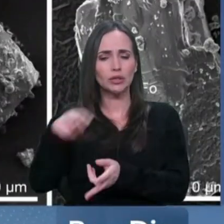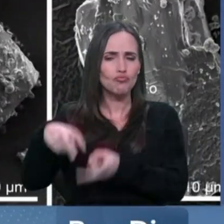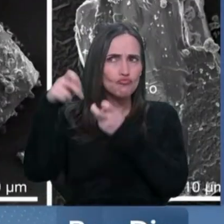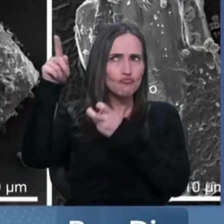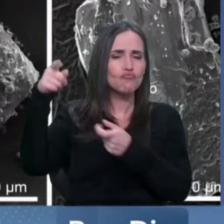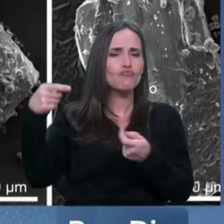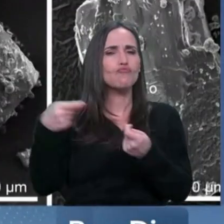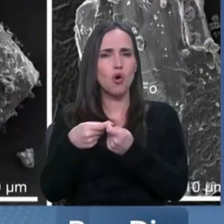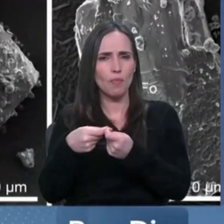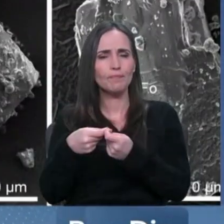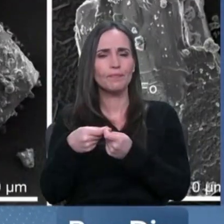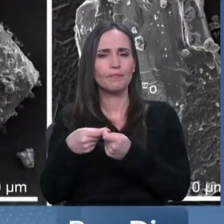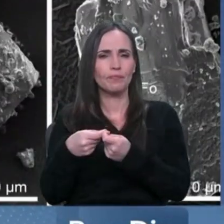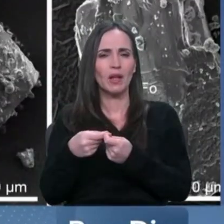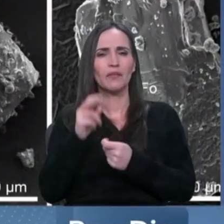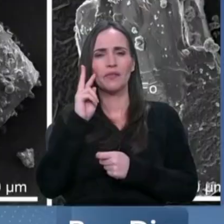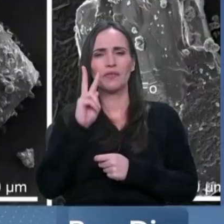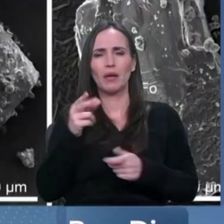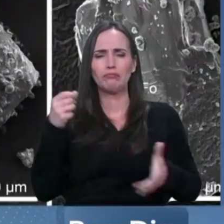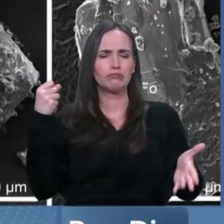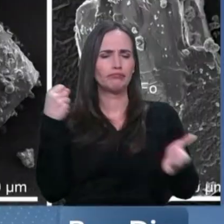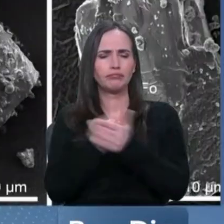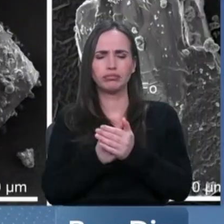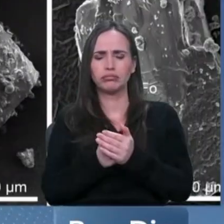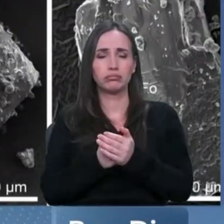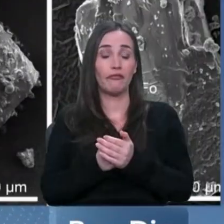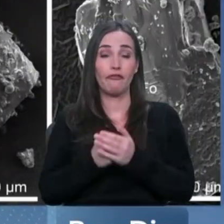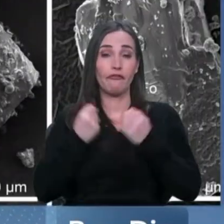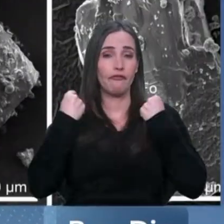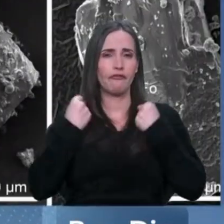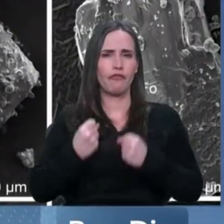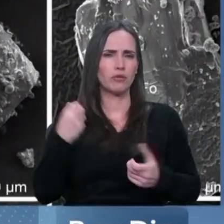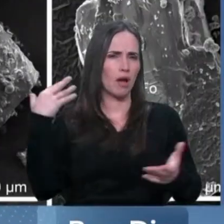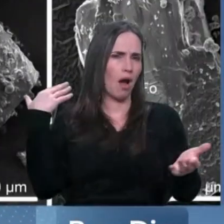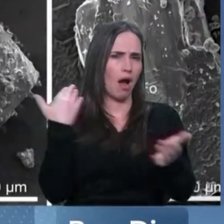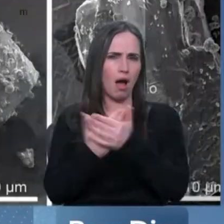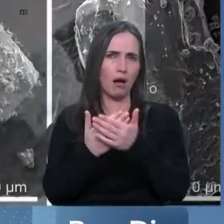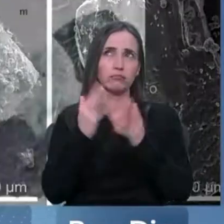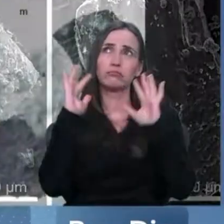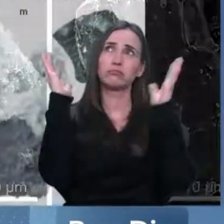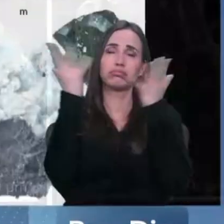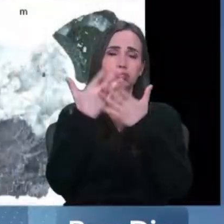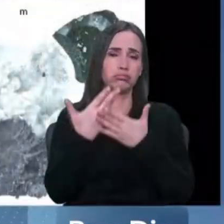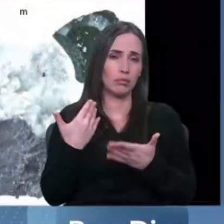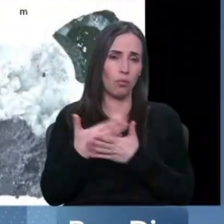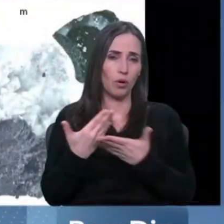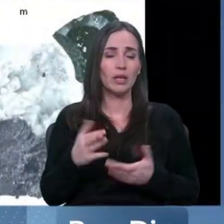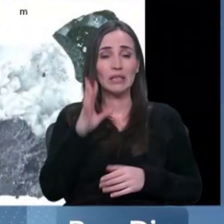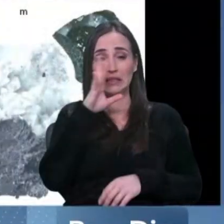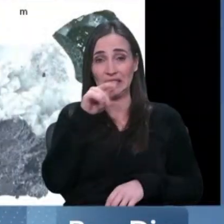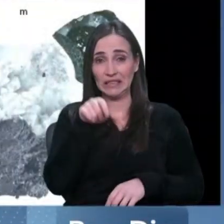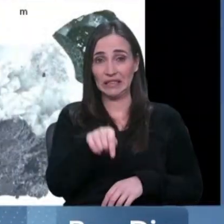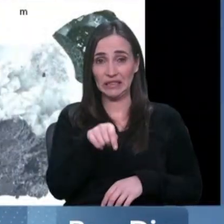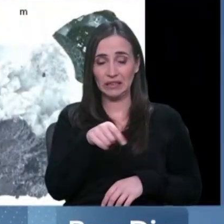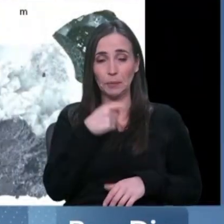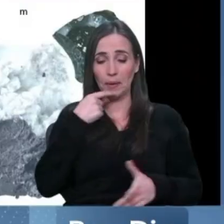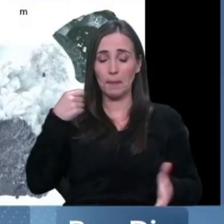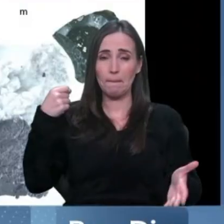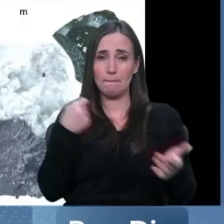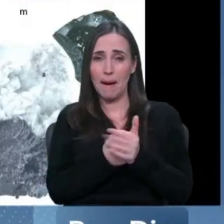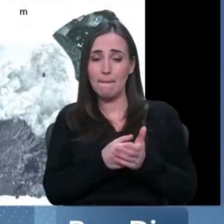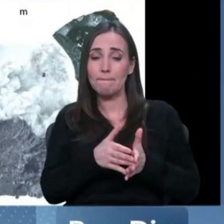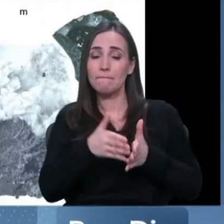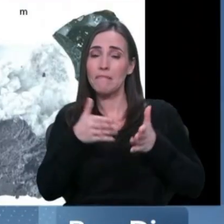E, portanto, repara como este impacto foi talvez dos mais violentos de todo o Sistema Solar. Aliás, Jorge, se este asteroide que impactou com a Lua fosse um bocadinho